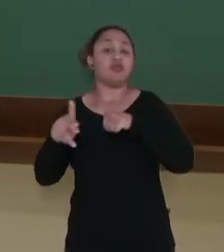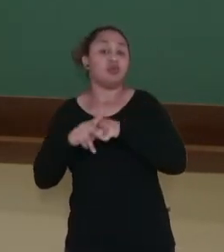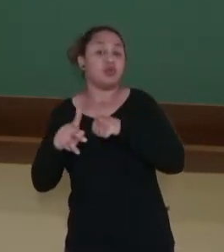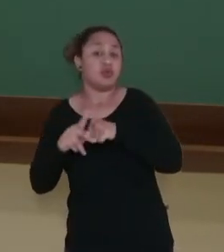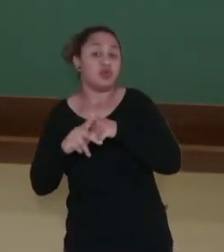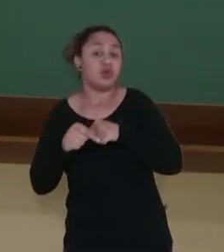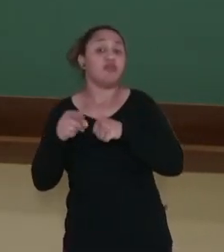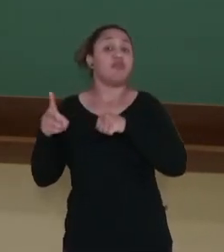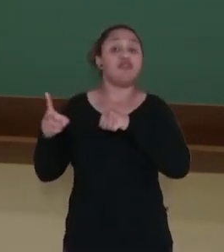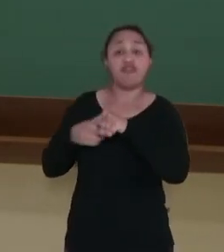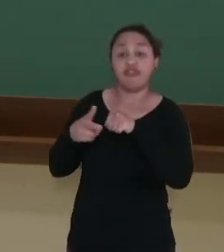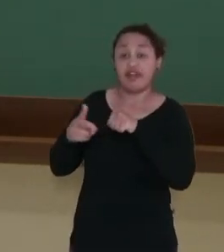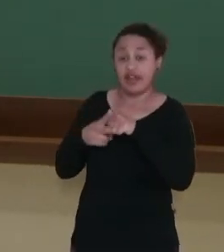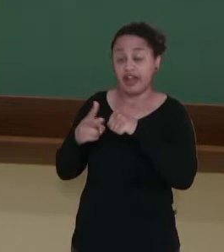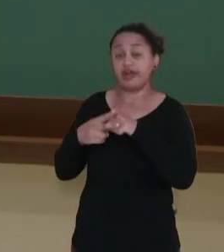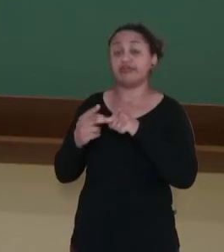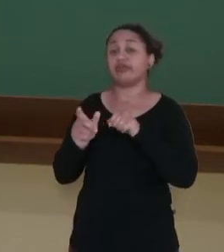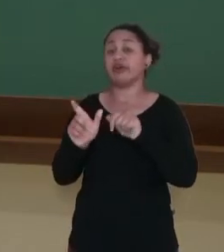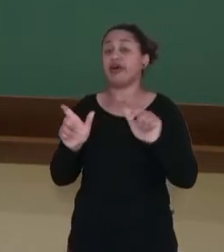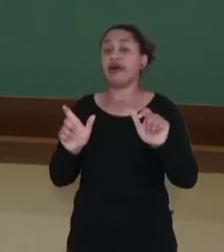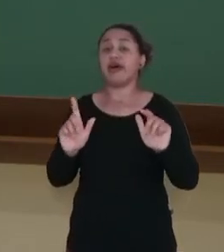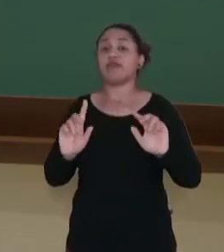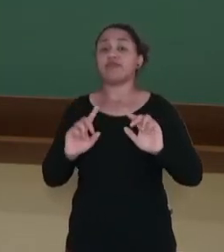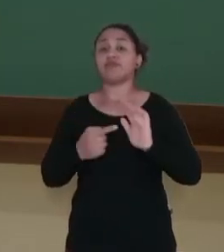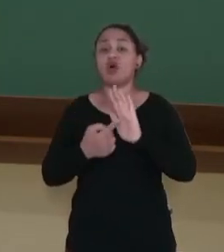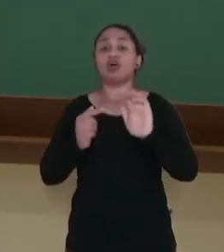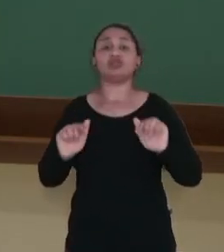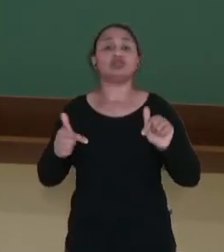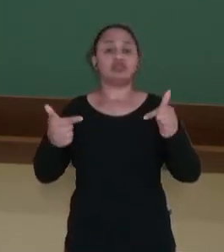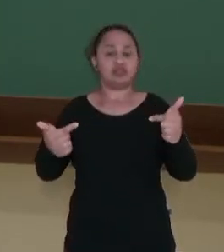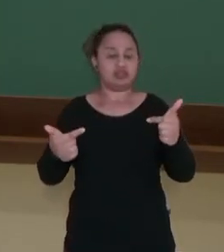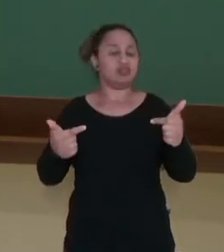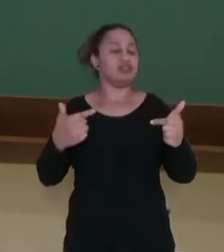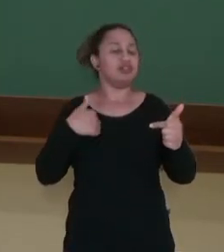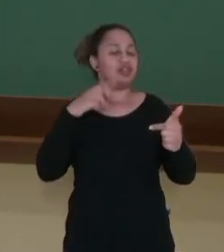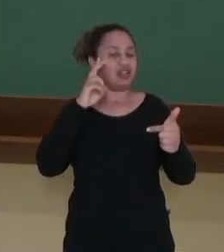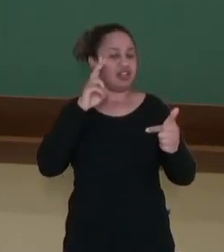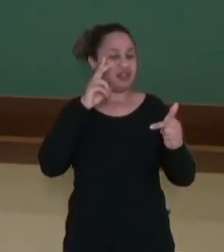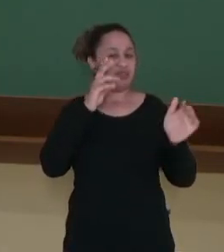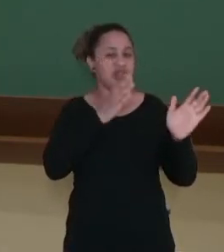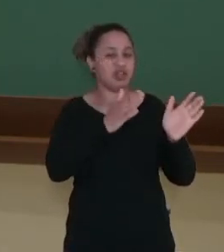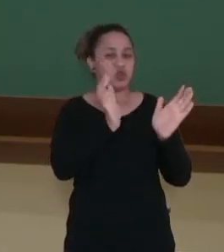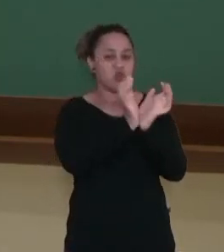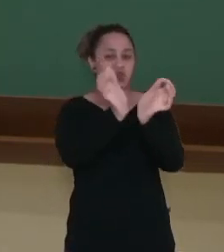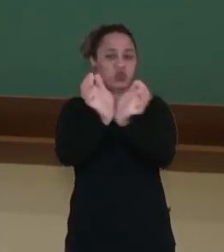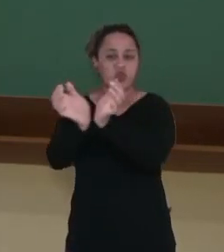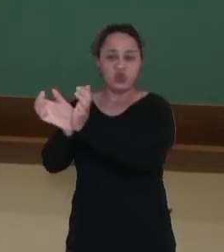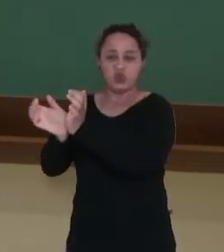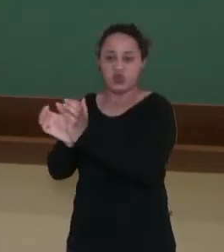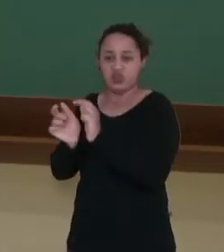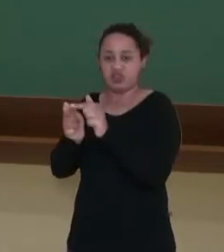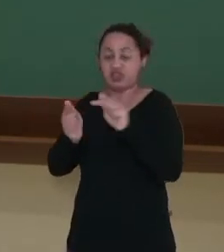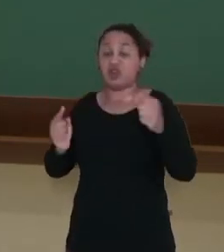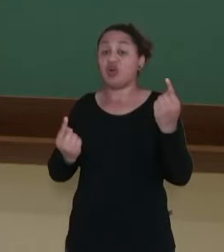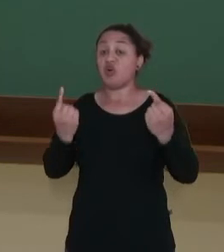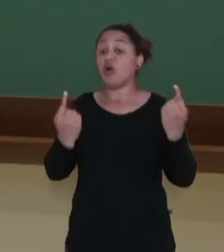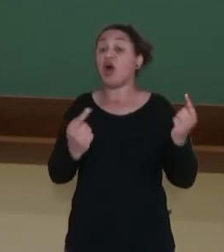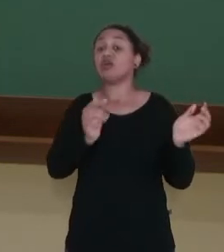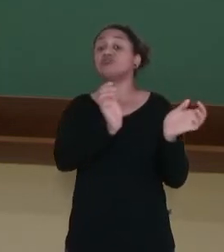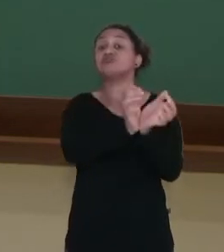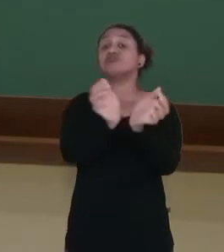é um verbo, uma palavra que expressa uma ação. Então, revisando um pouquinho as classes gramaticais. A qual classe